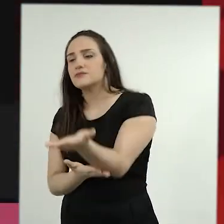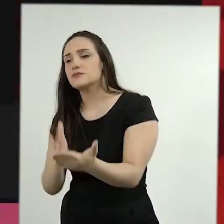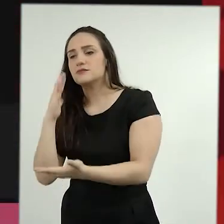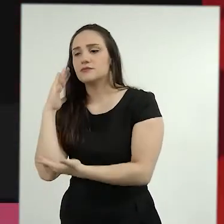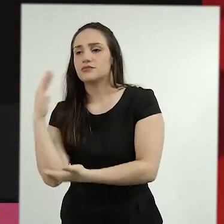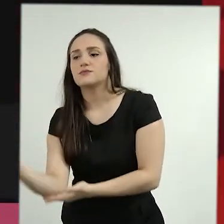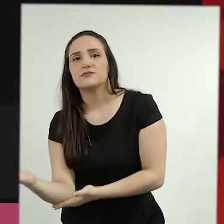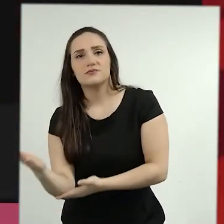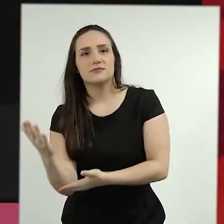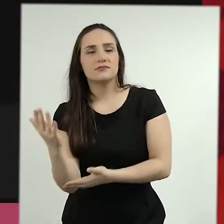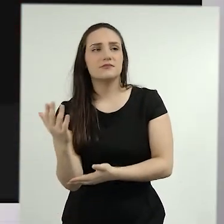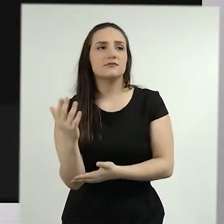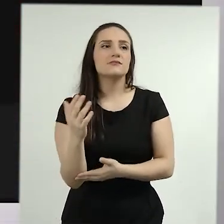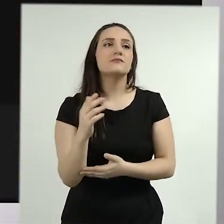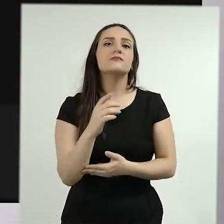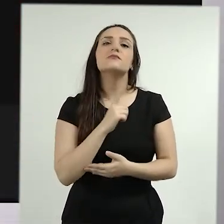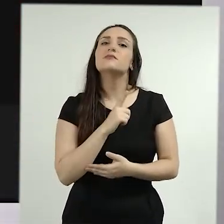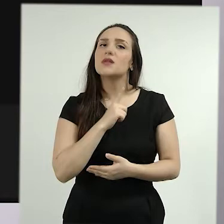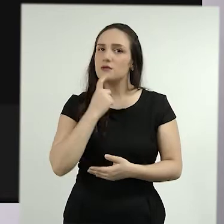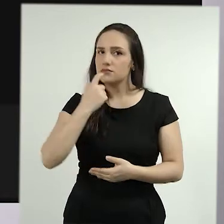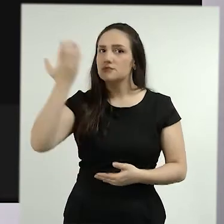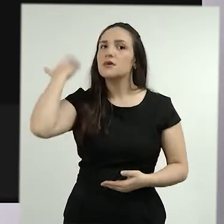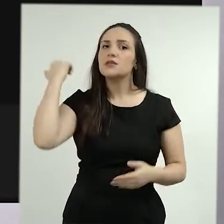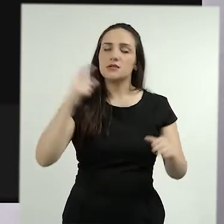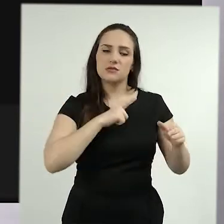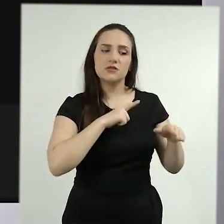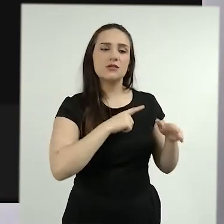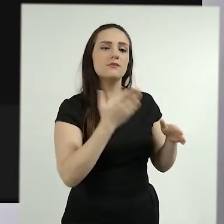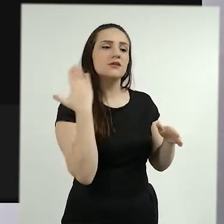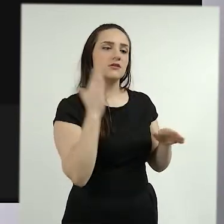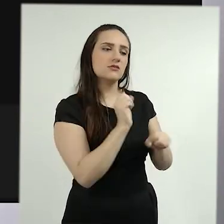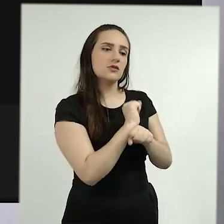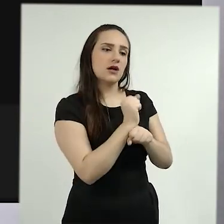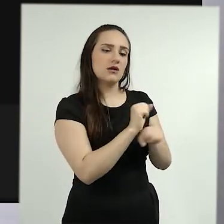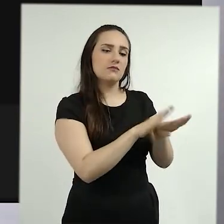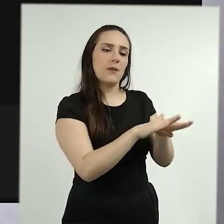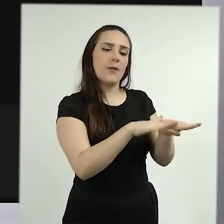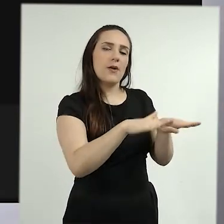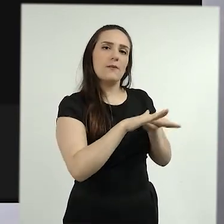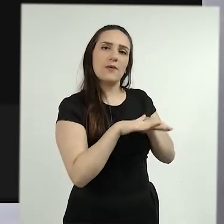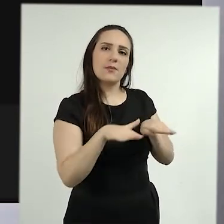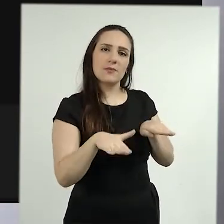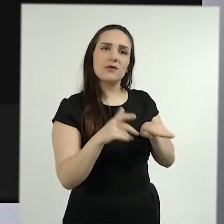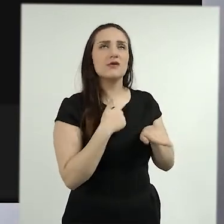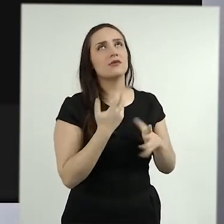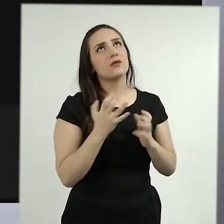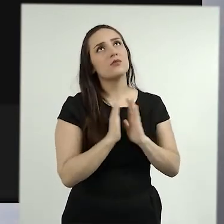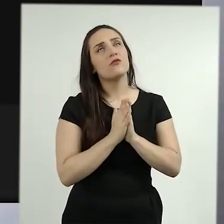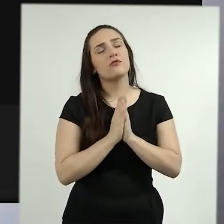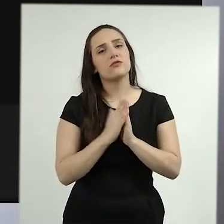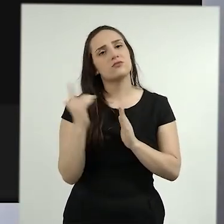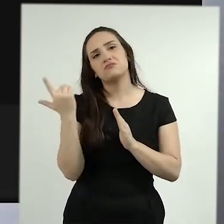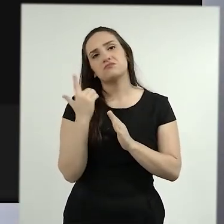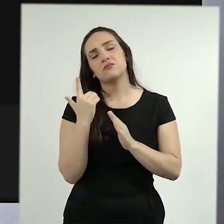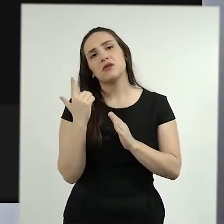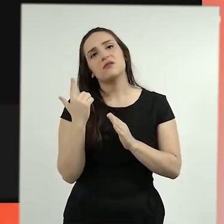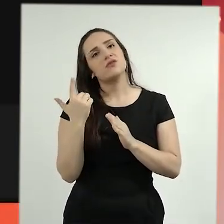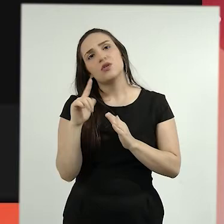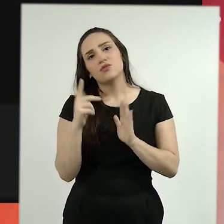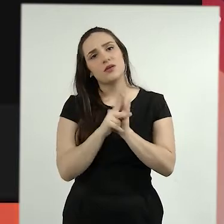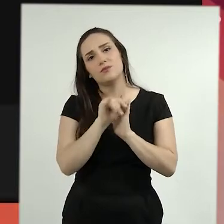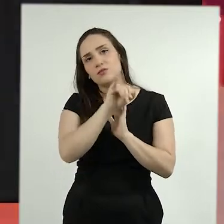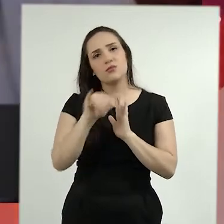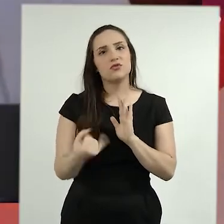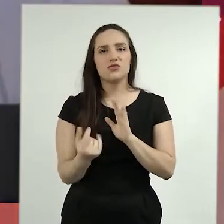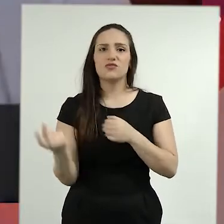não discute mais o estacionamento. Tem bem pouco tempo que a gente estava falando sobre isso, mas eu espero que, por enquanto, né, a gente